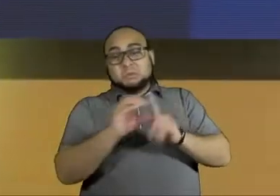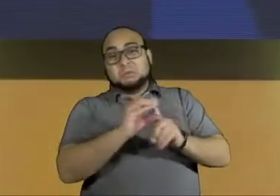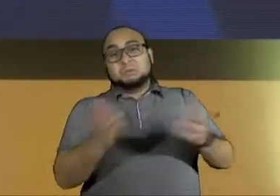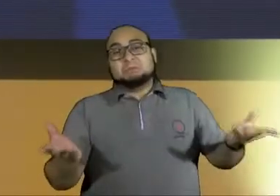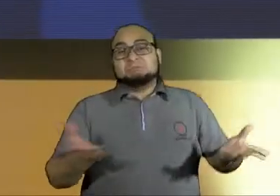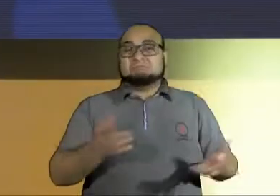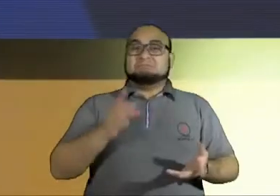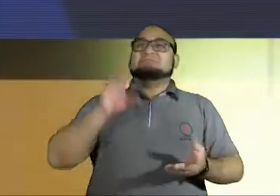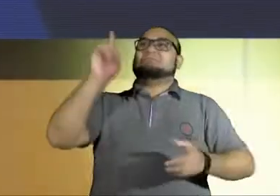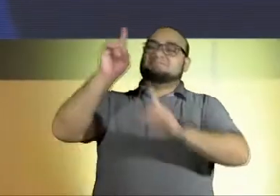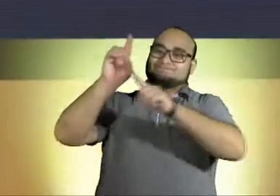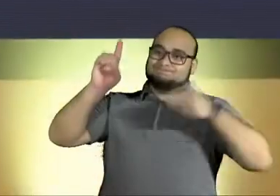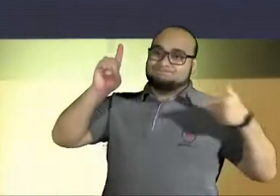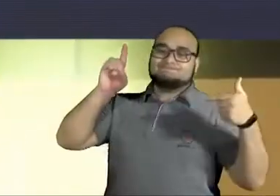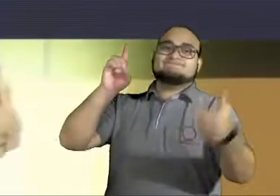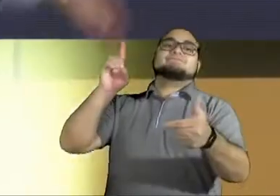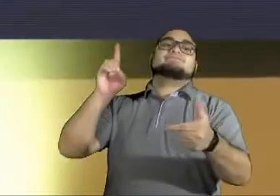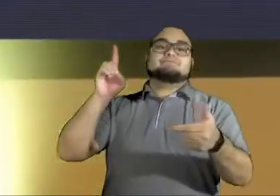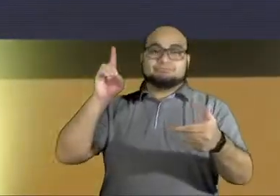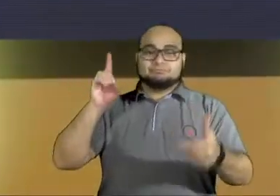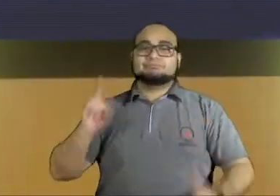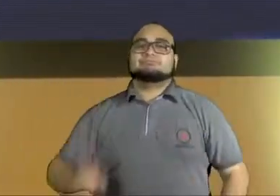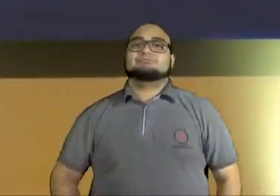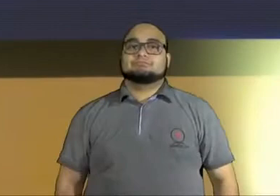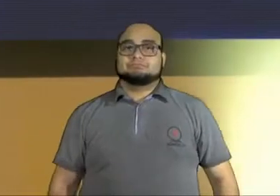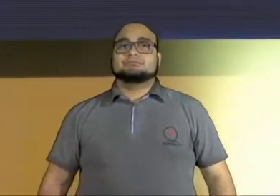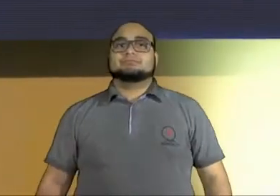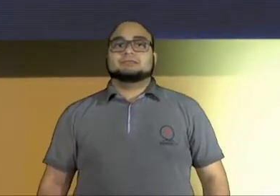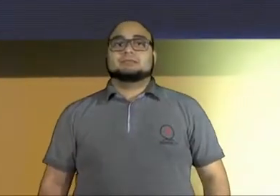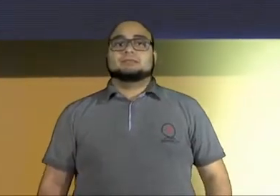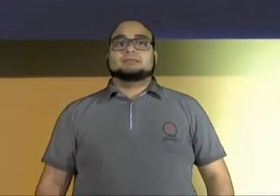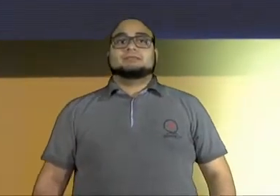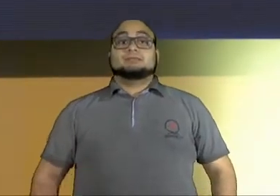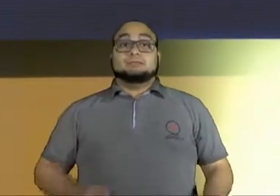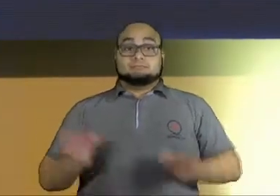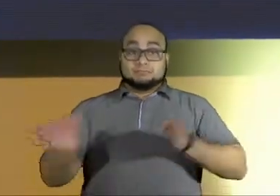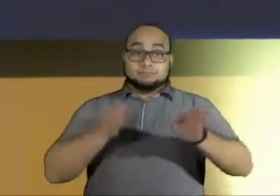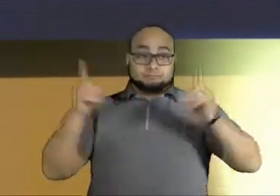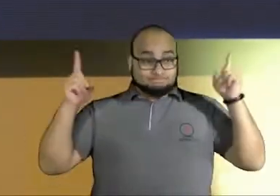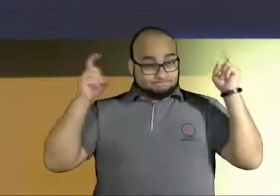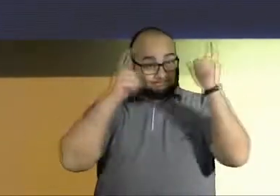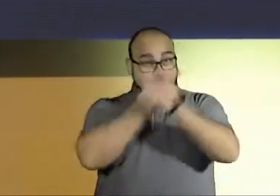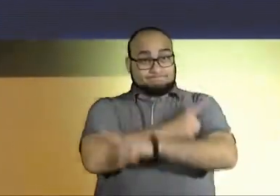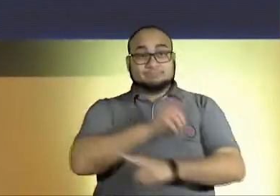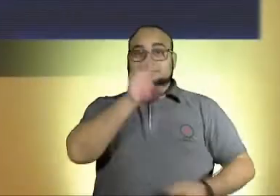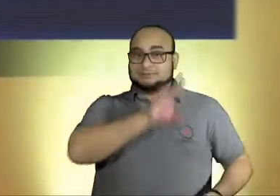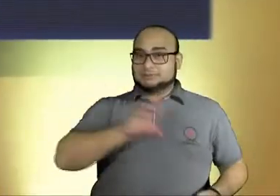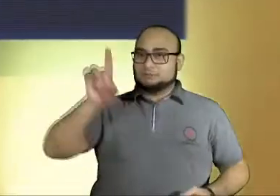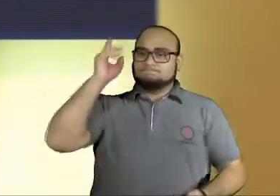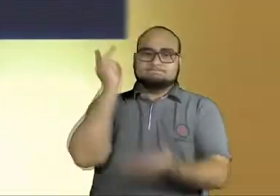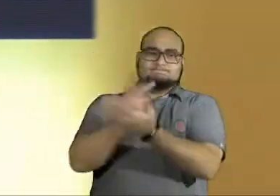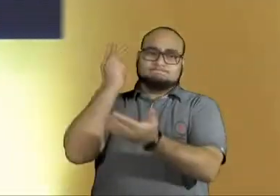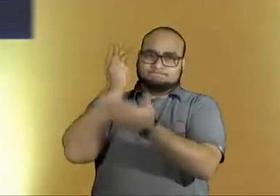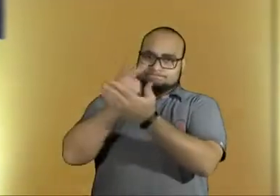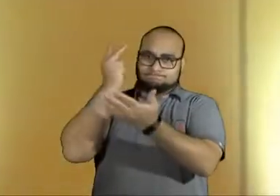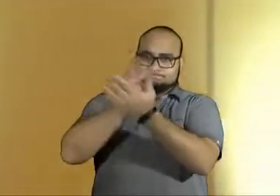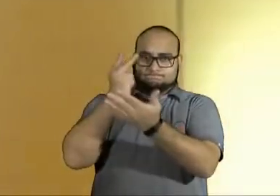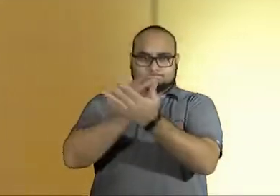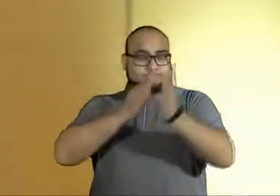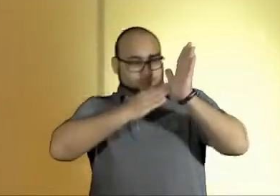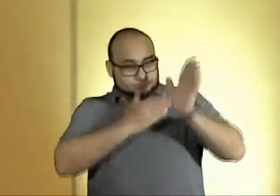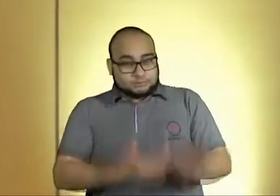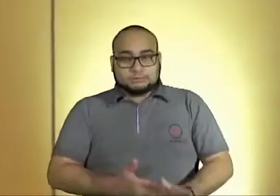E mesmo quando eu estiver na TPM, eu digo, fiel é Deus que está no céu. E mesmo quando